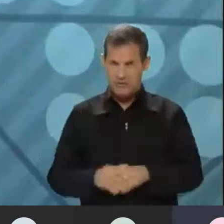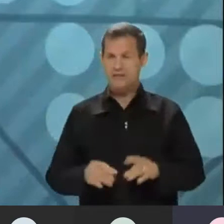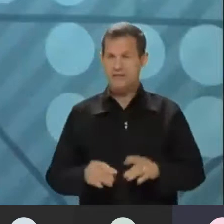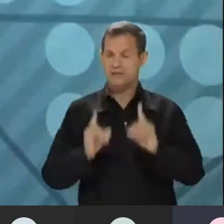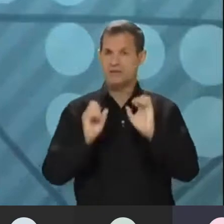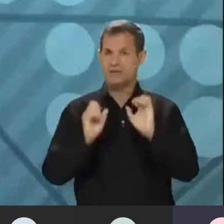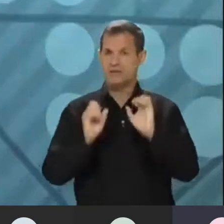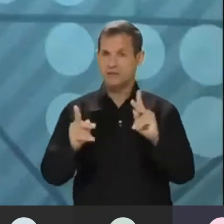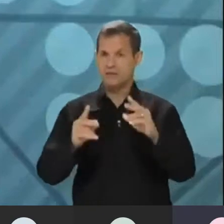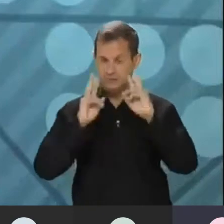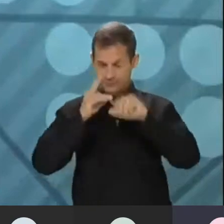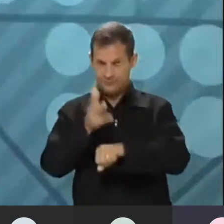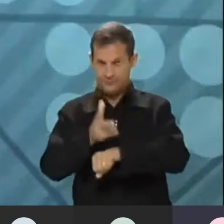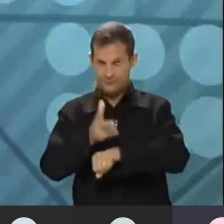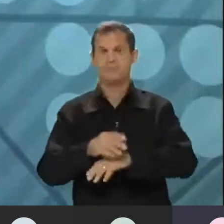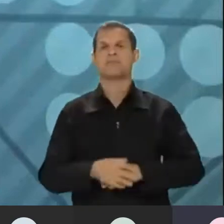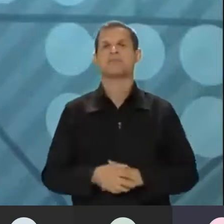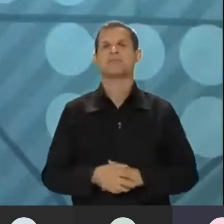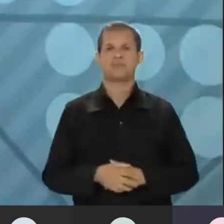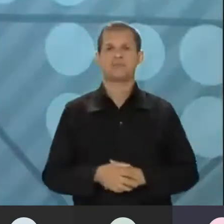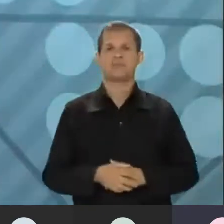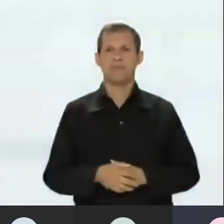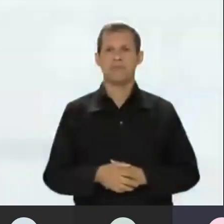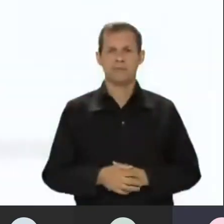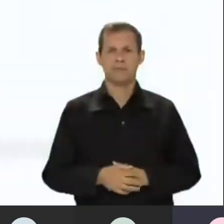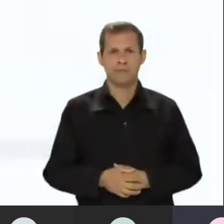nas edificações. Vamos ao vídeo.